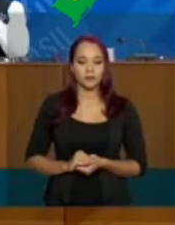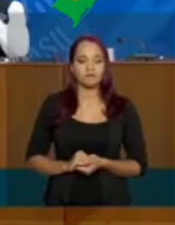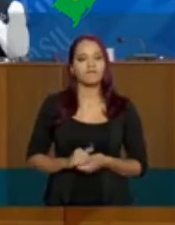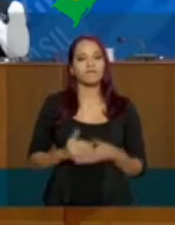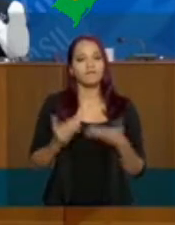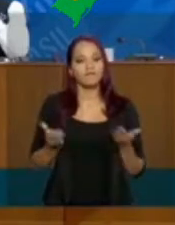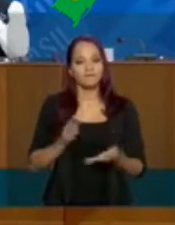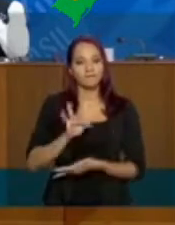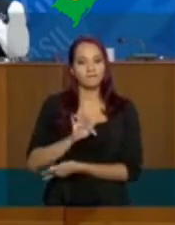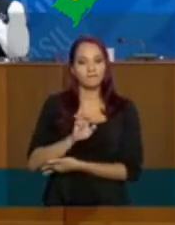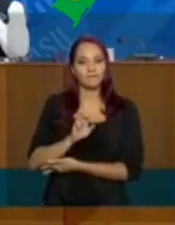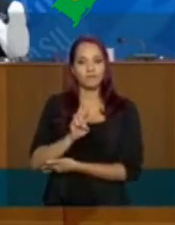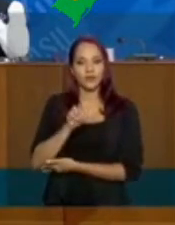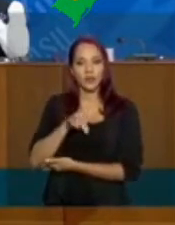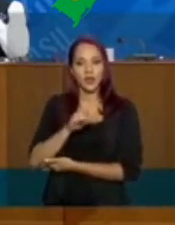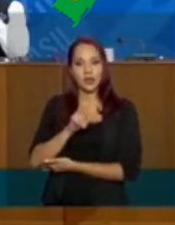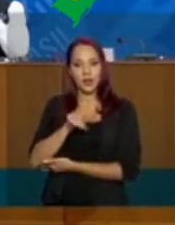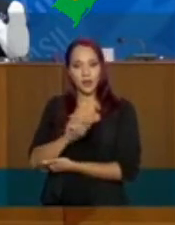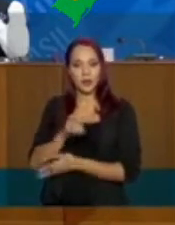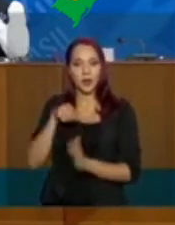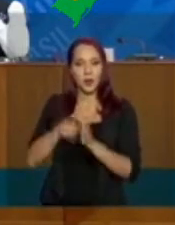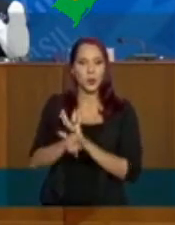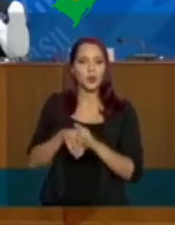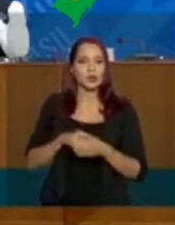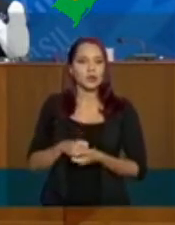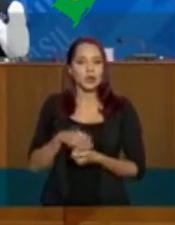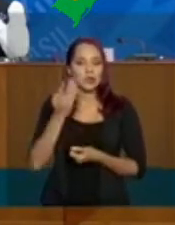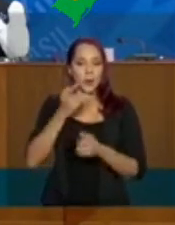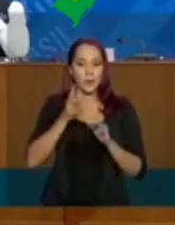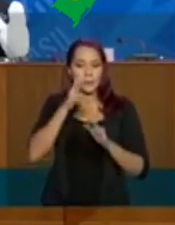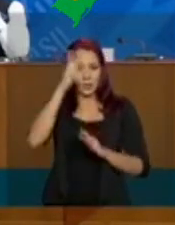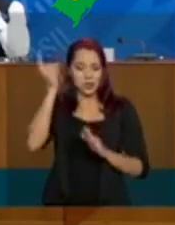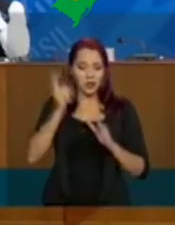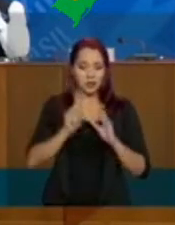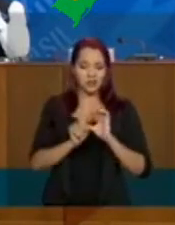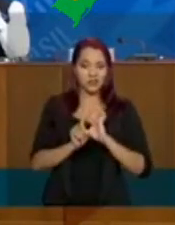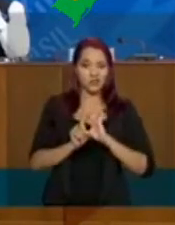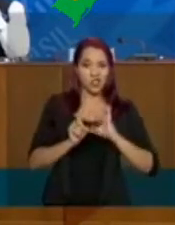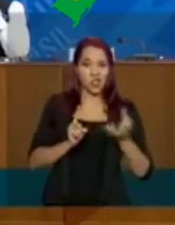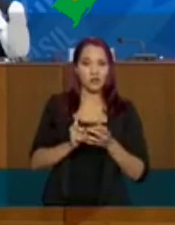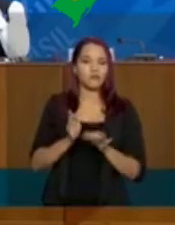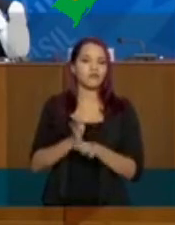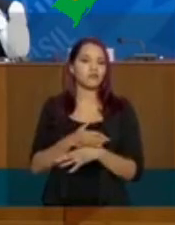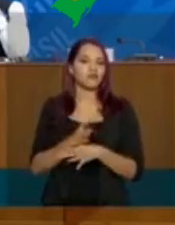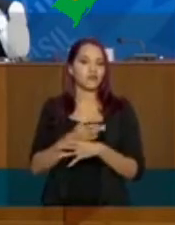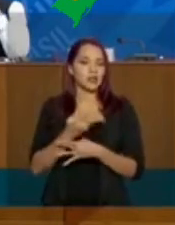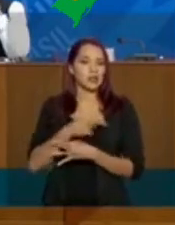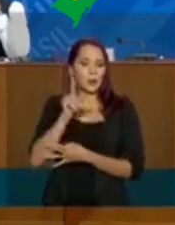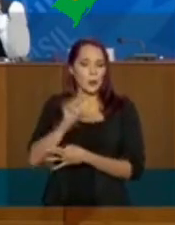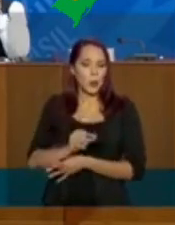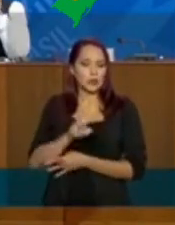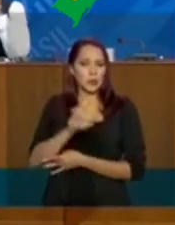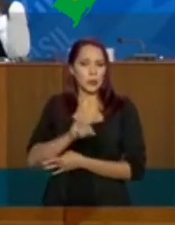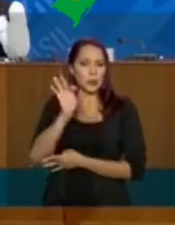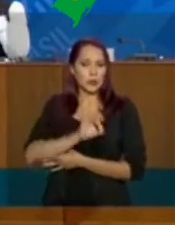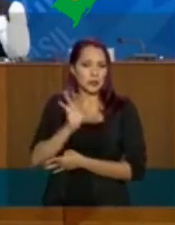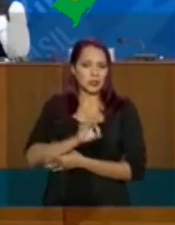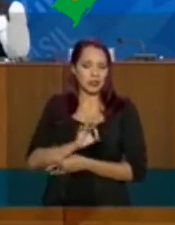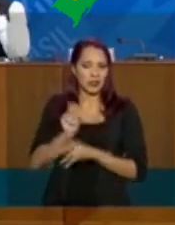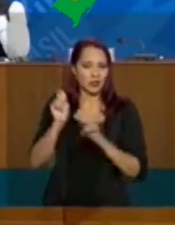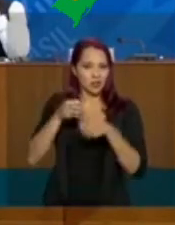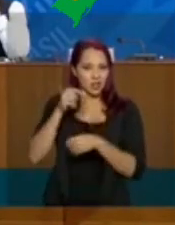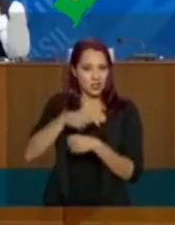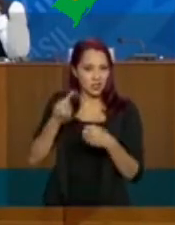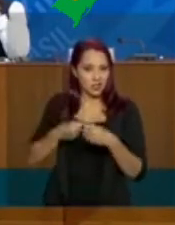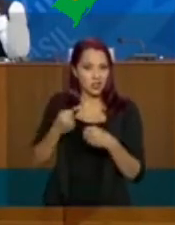Enfim, a Fernanda que pergunta, Jornal Opção, se o afrouxamento do isolamento em locais com menos de 50% da capacidade de leitos não poderia levar